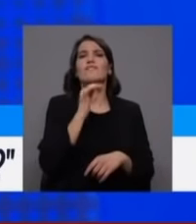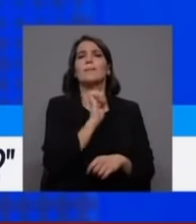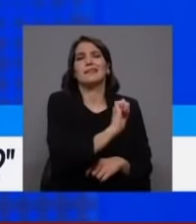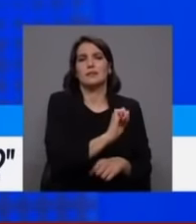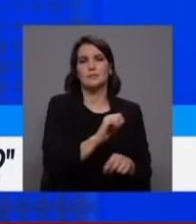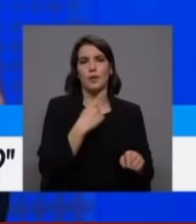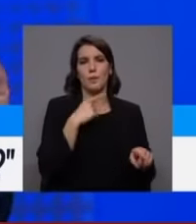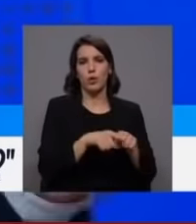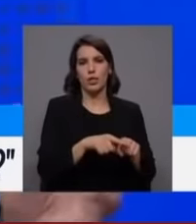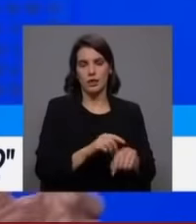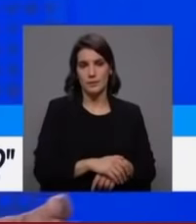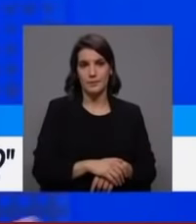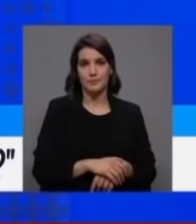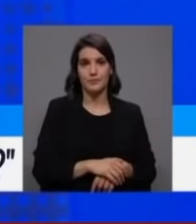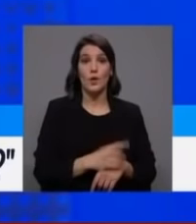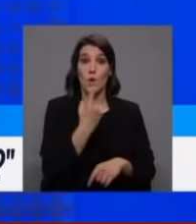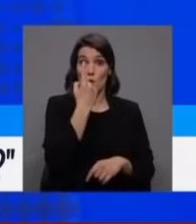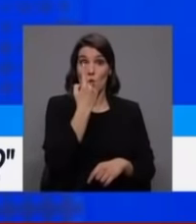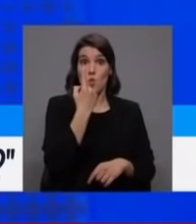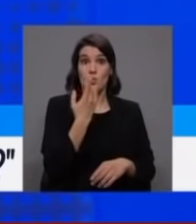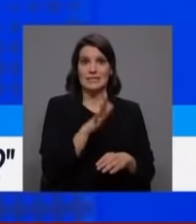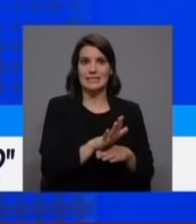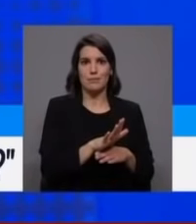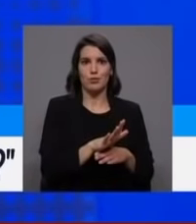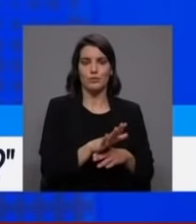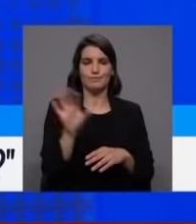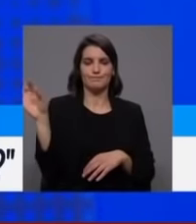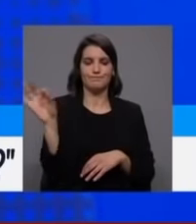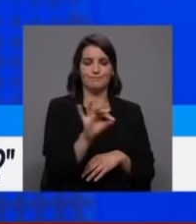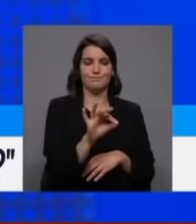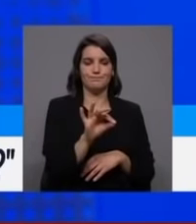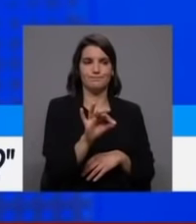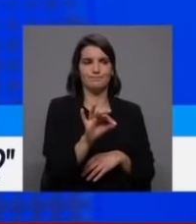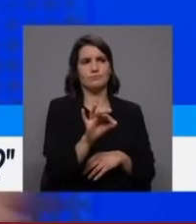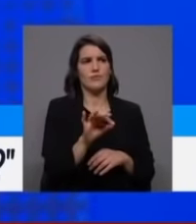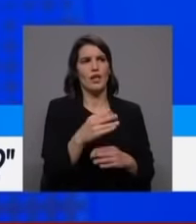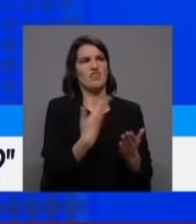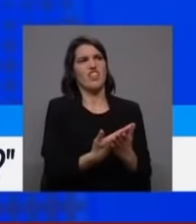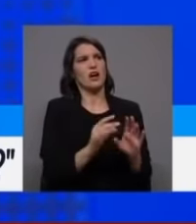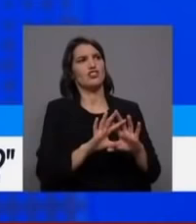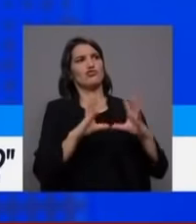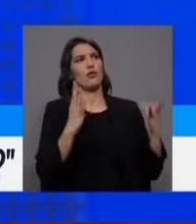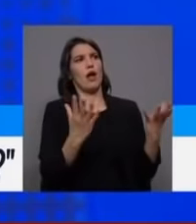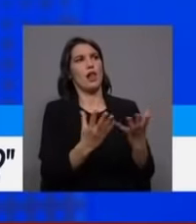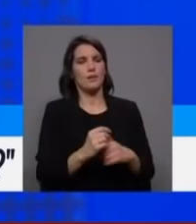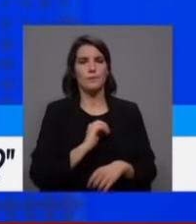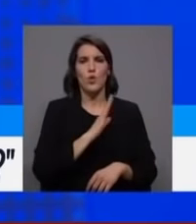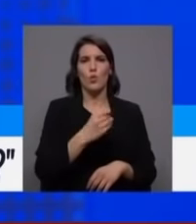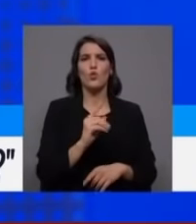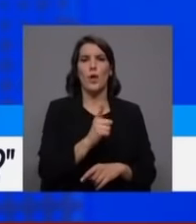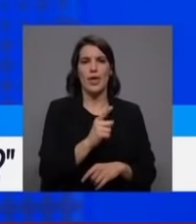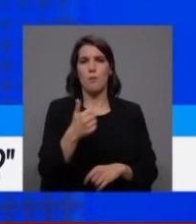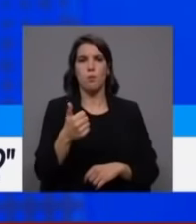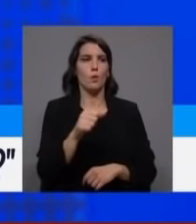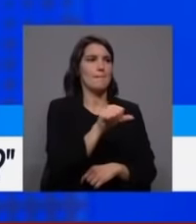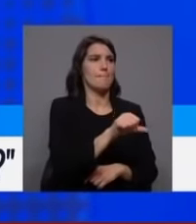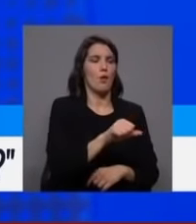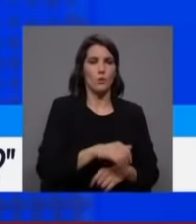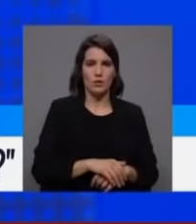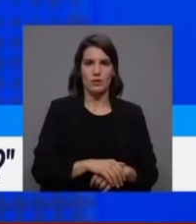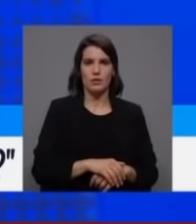que pega no caso procura generalizar algumas Novidade de Vida Mundo entre o animal é verdade é